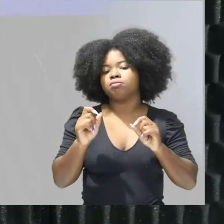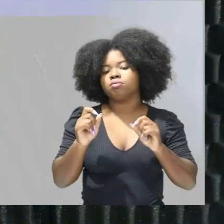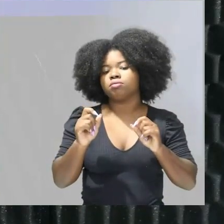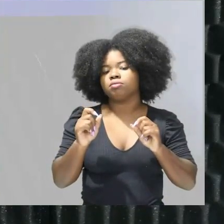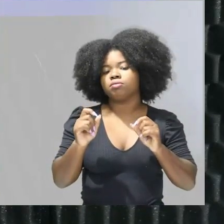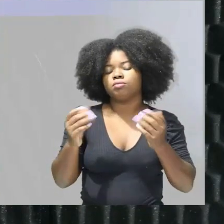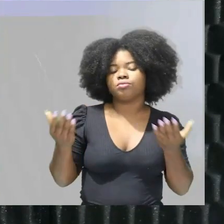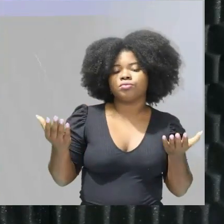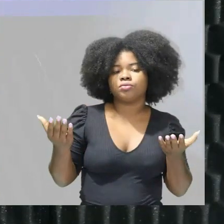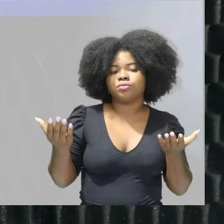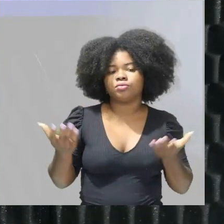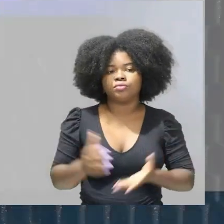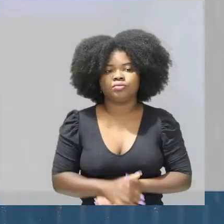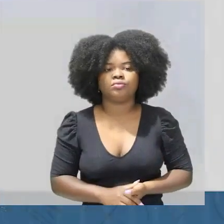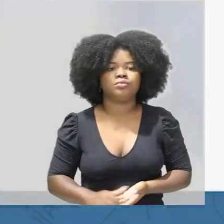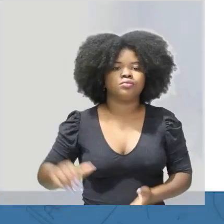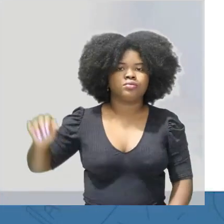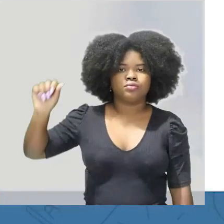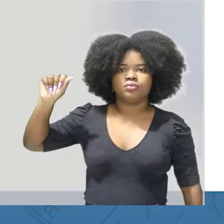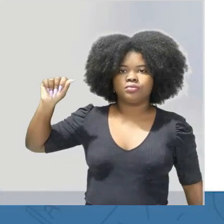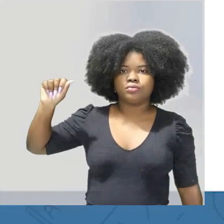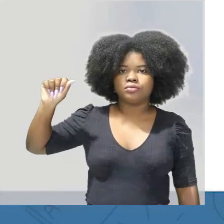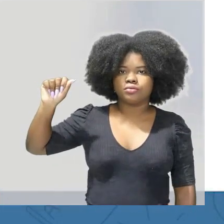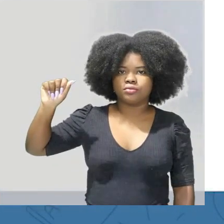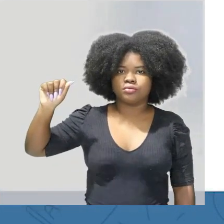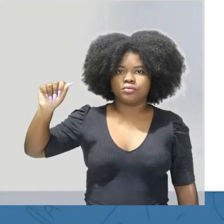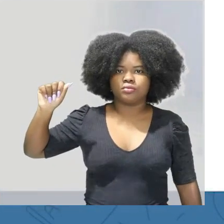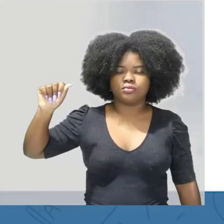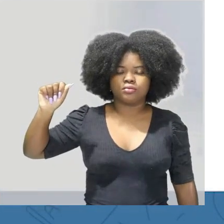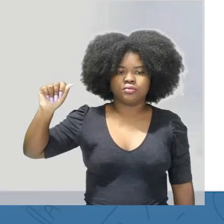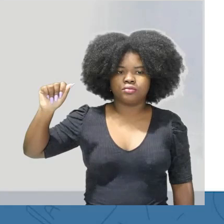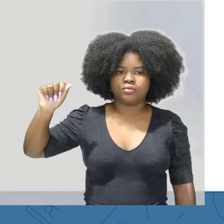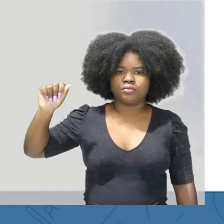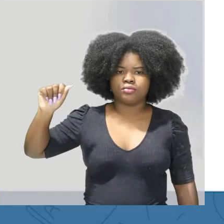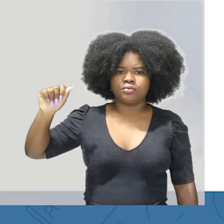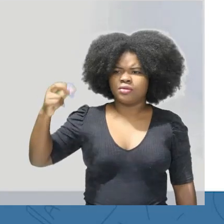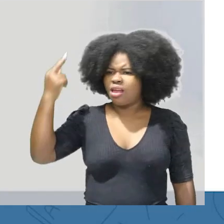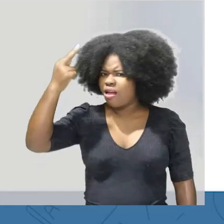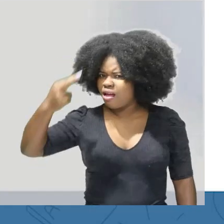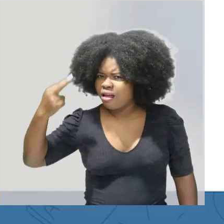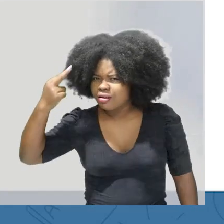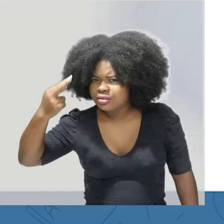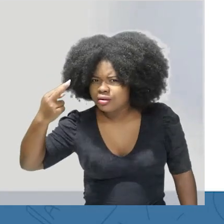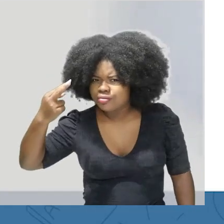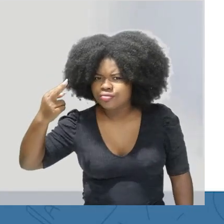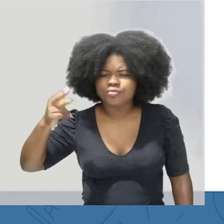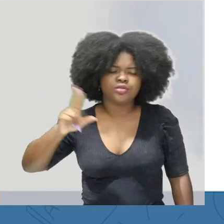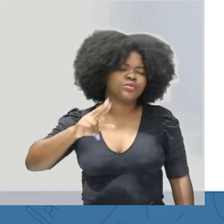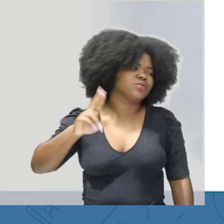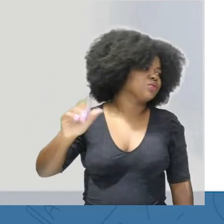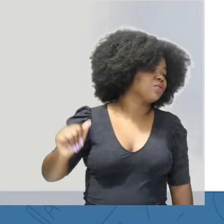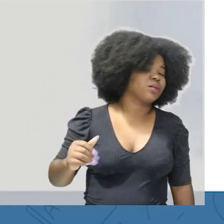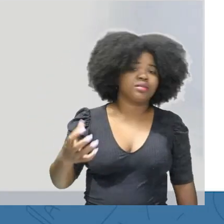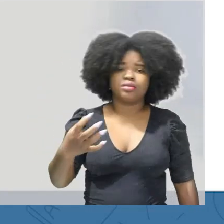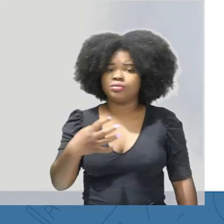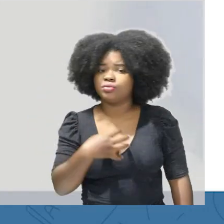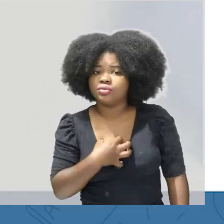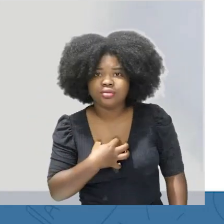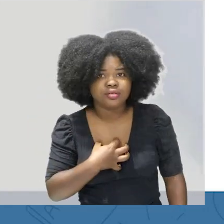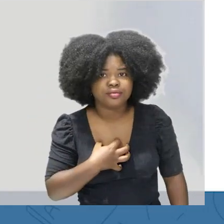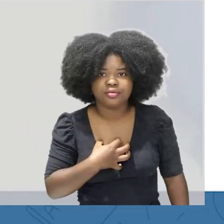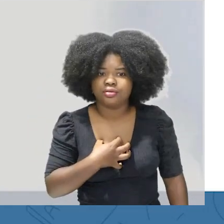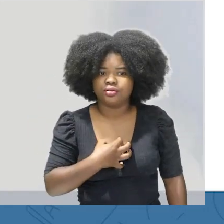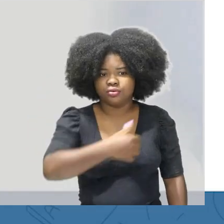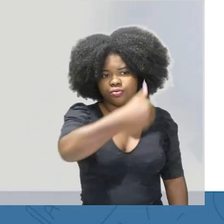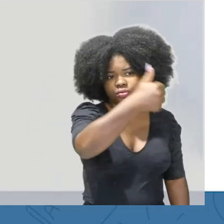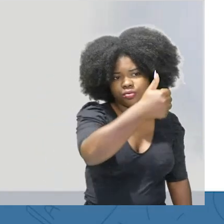trazendo amparando para nós a anterioridade da Razão gente estão falando dos Sentidos tanto primeiro como segundo